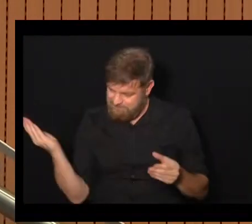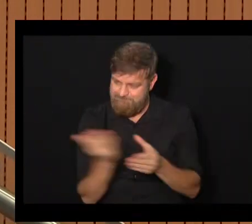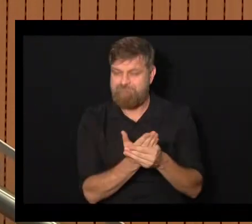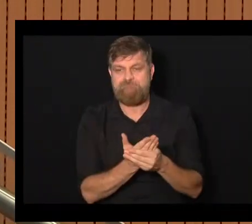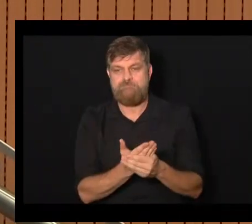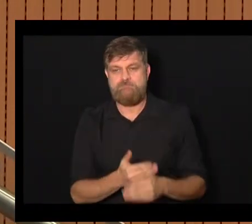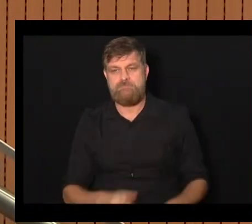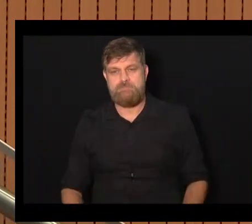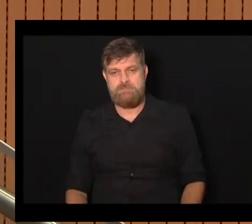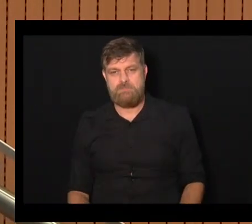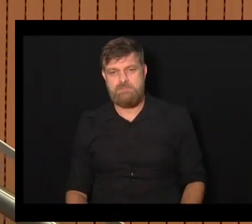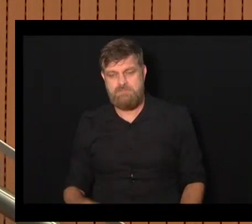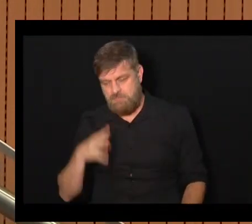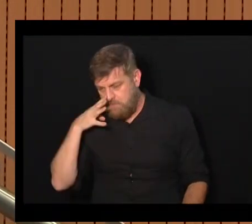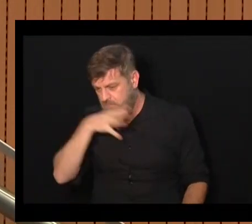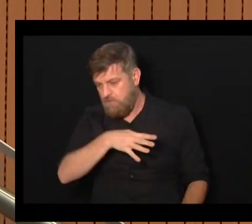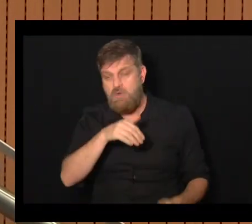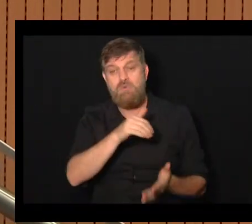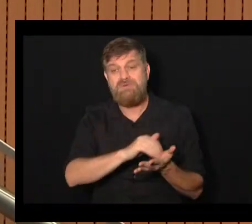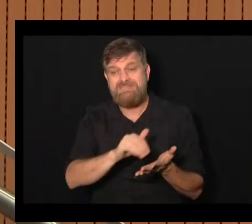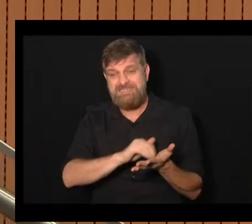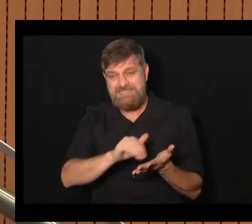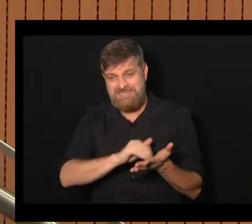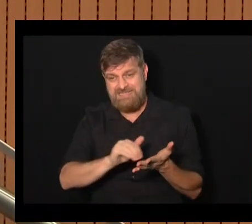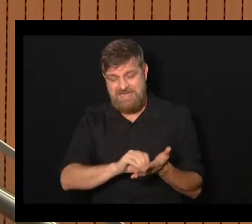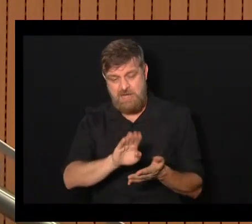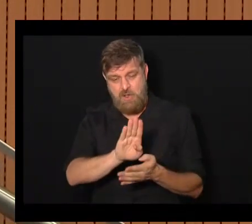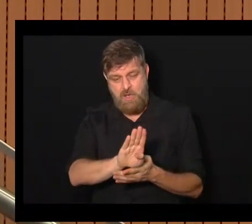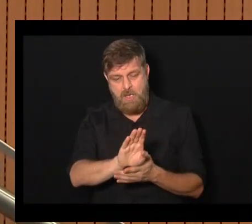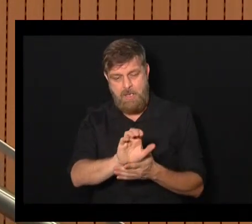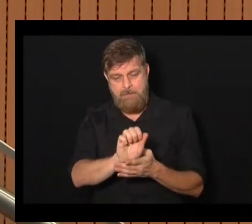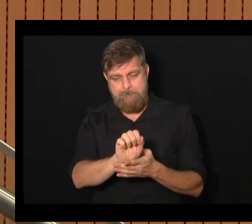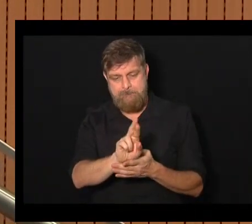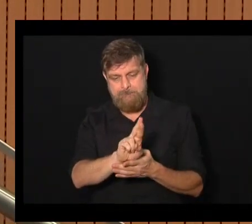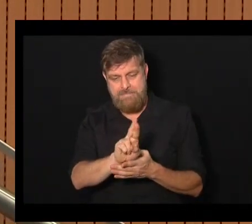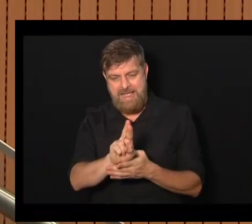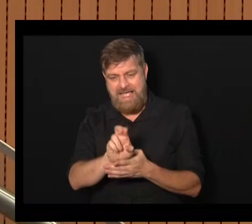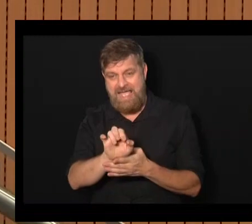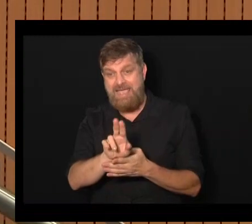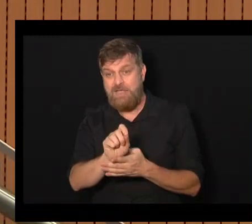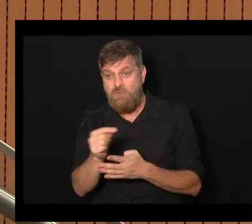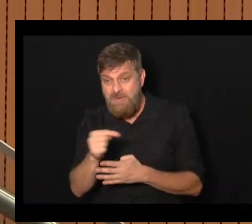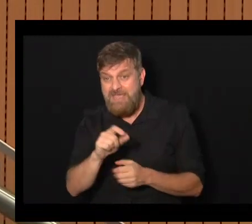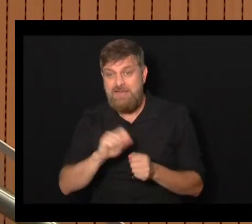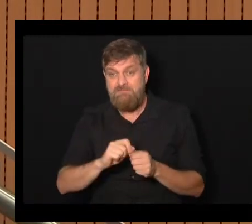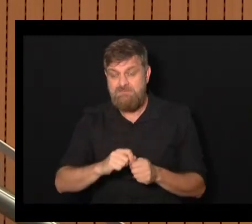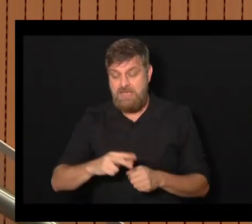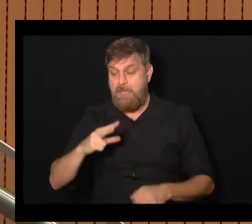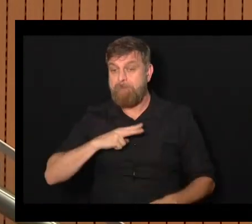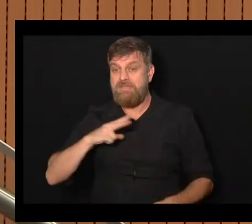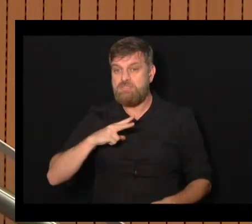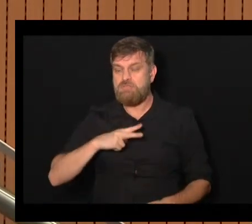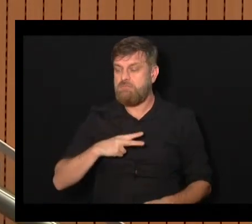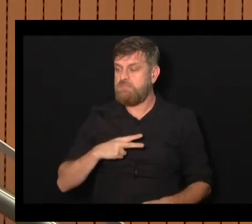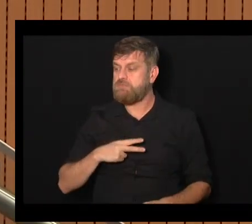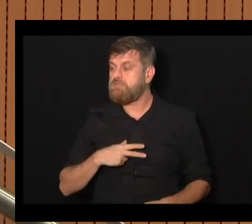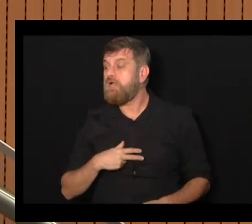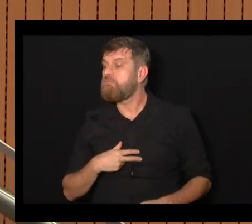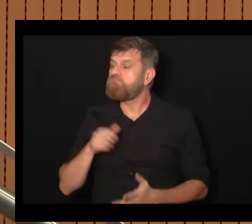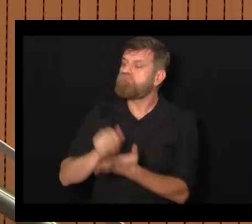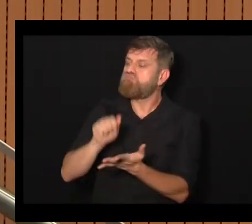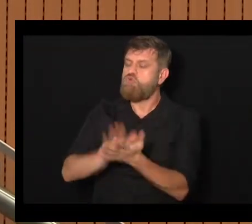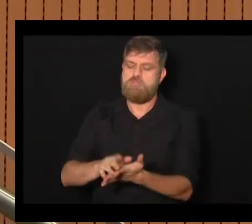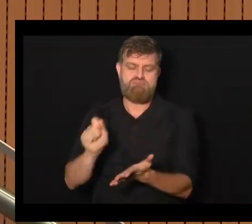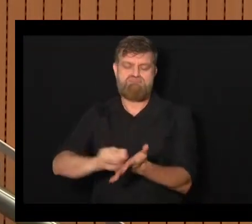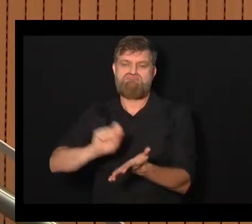civil em face do secretário Barreiro, por ele ter aplicado pessoalmente, o secretário era o rei da INDEC, né?